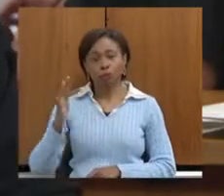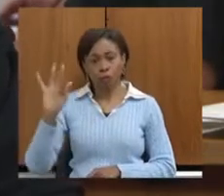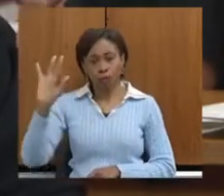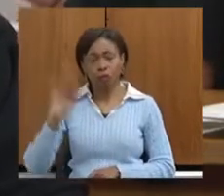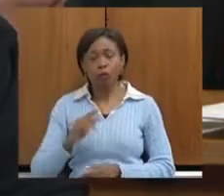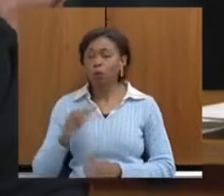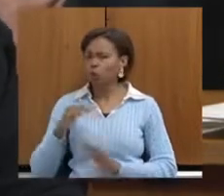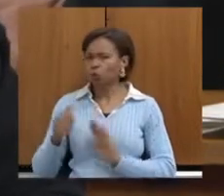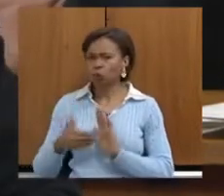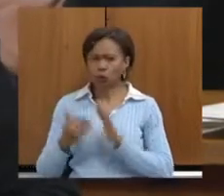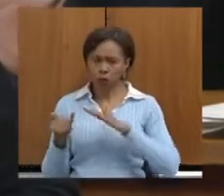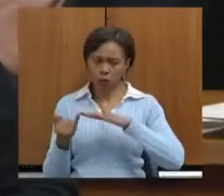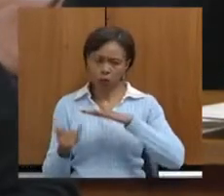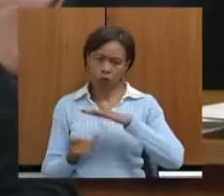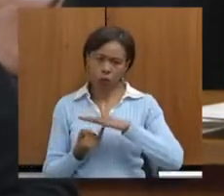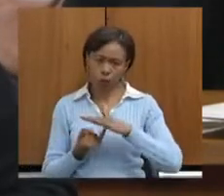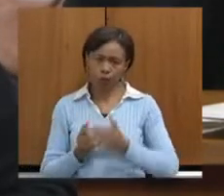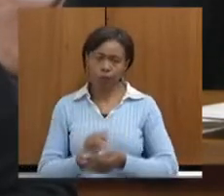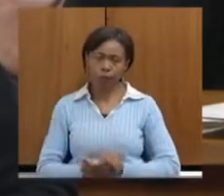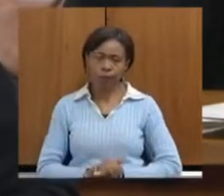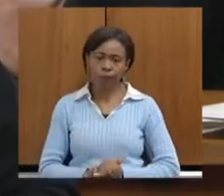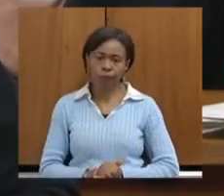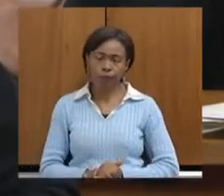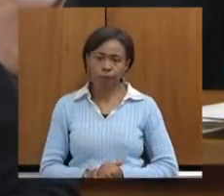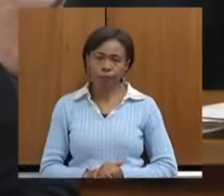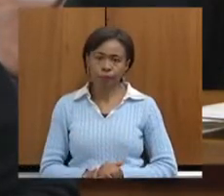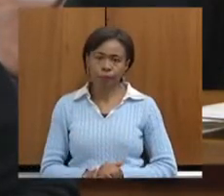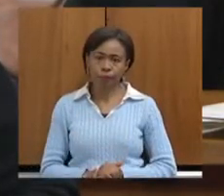em é é é